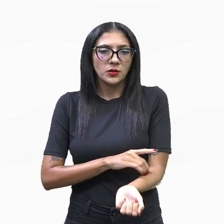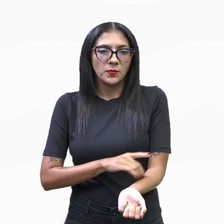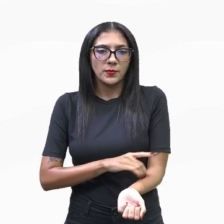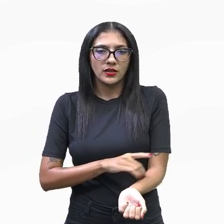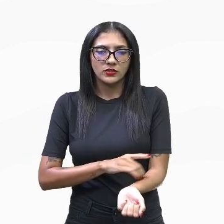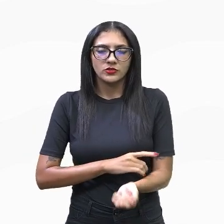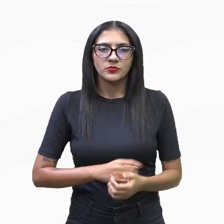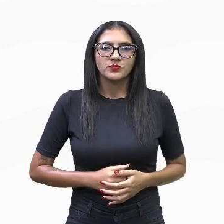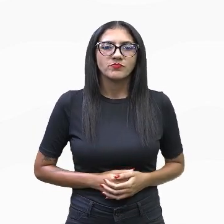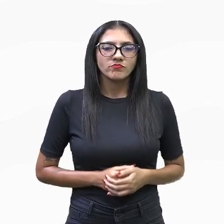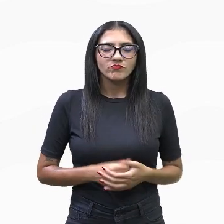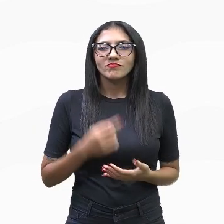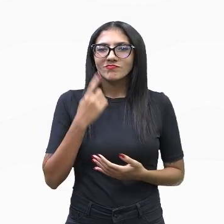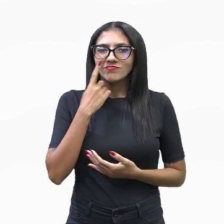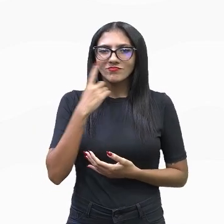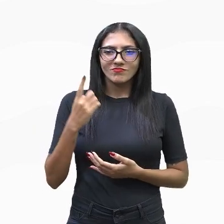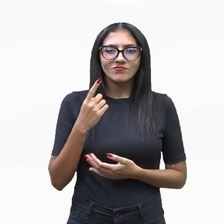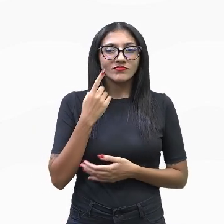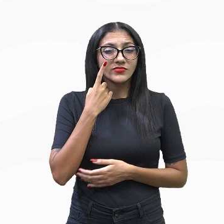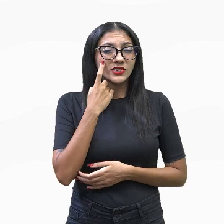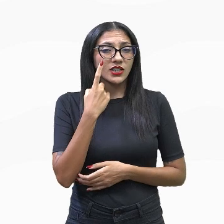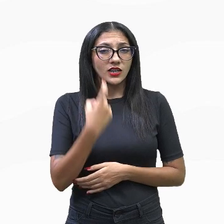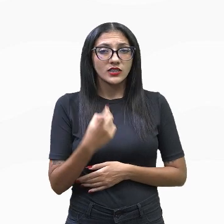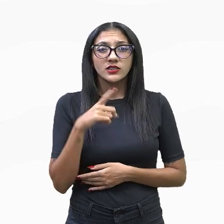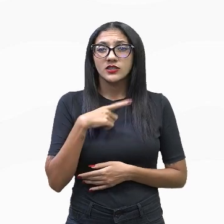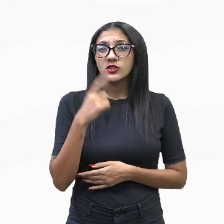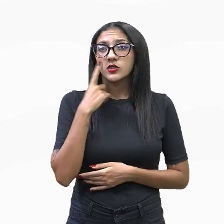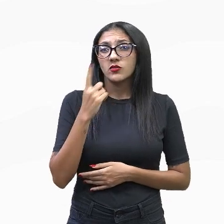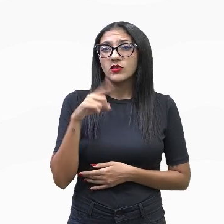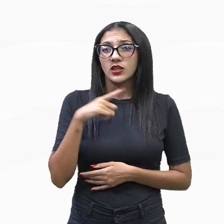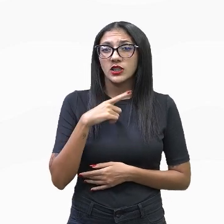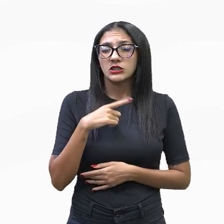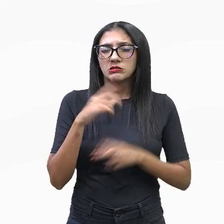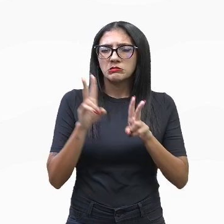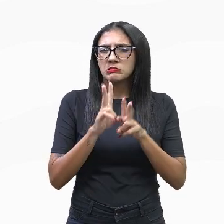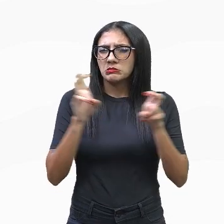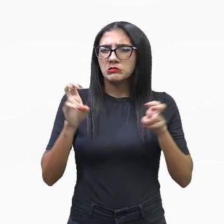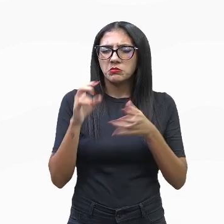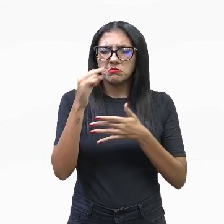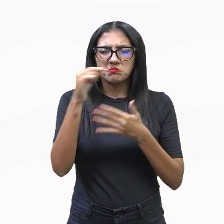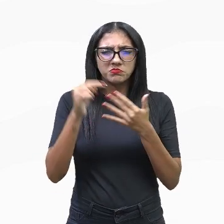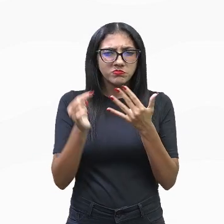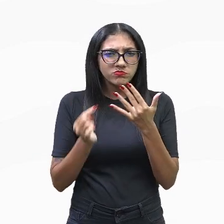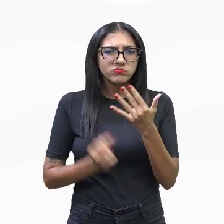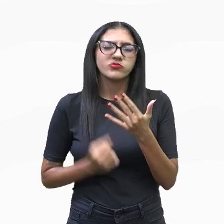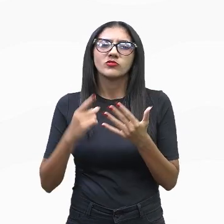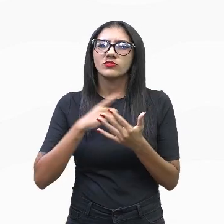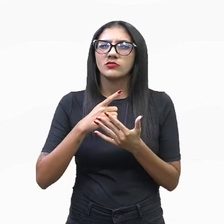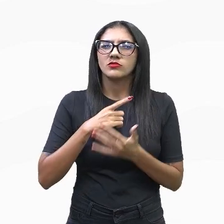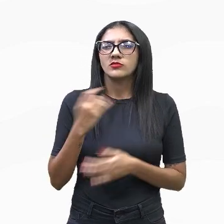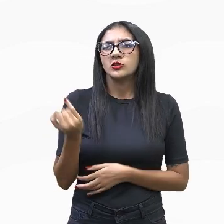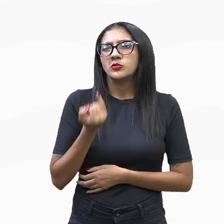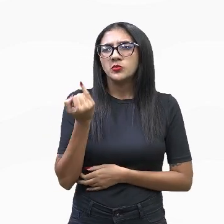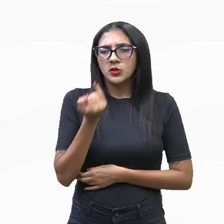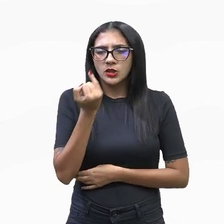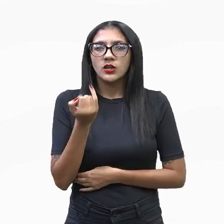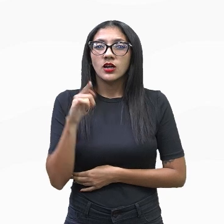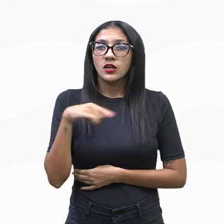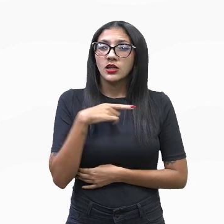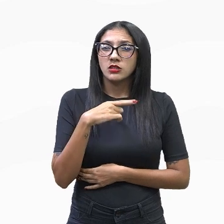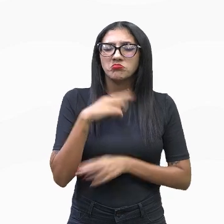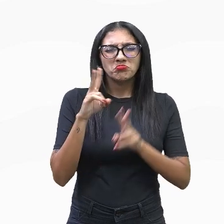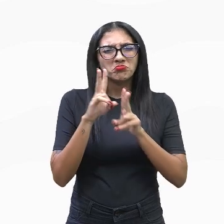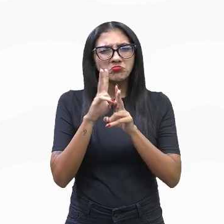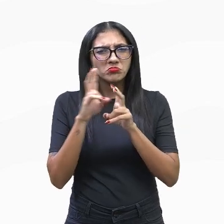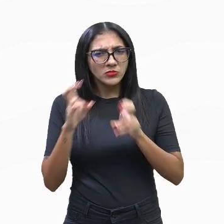é interessante, num projeto desse, abordarmos tudo isso, né, pessoal? Como é necessário, porque abordando todas